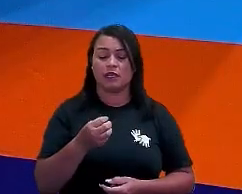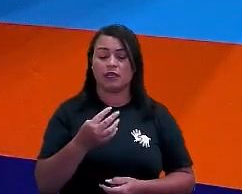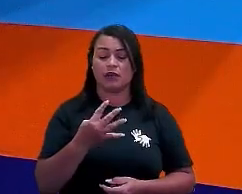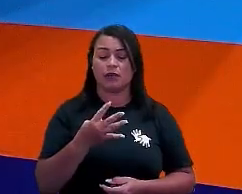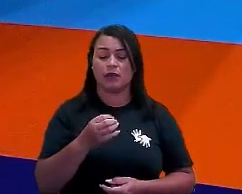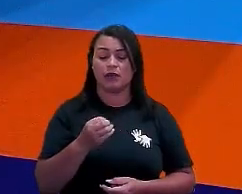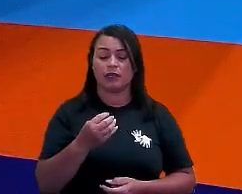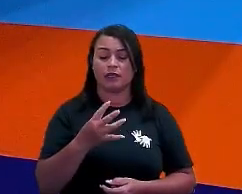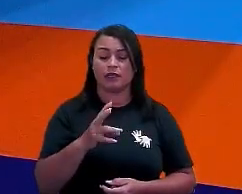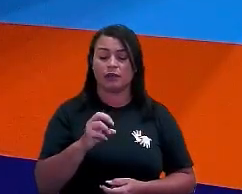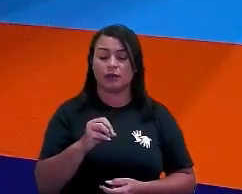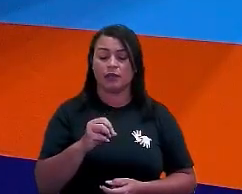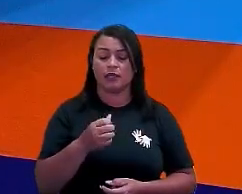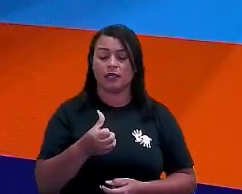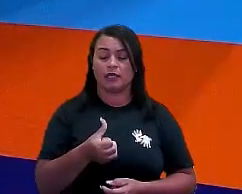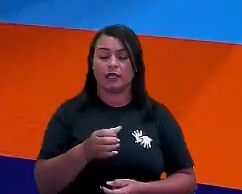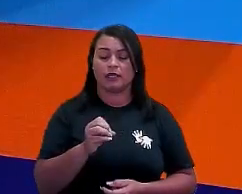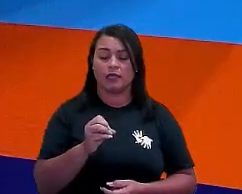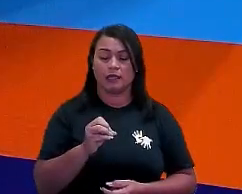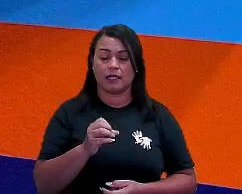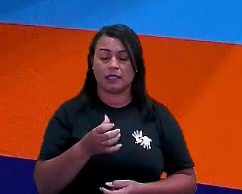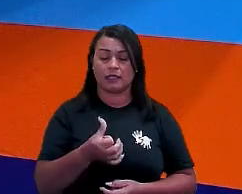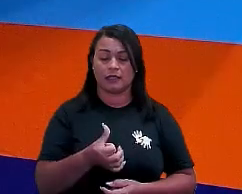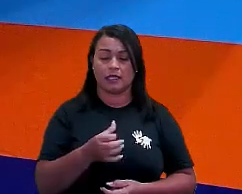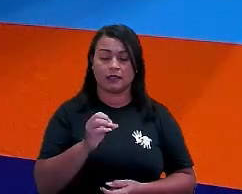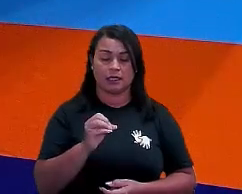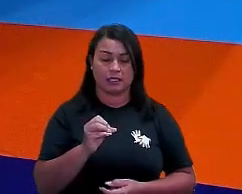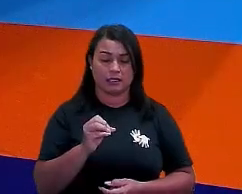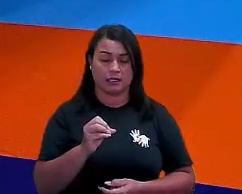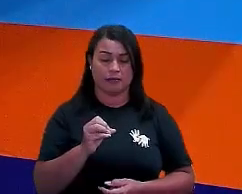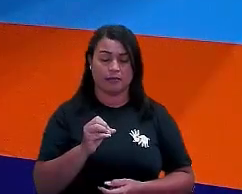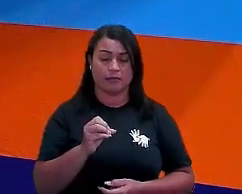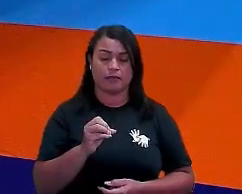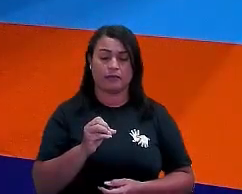50, 60. Então, ele fez 60 pontos.